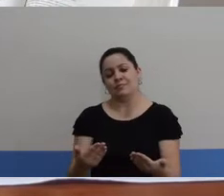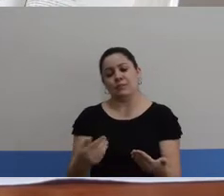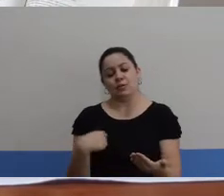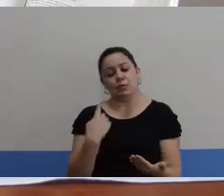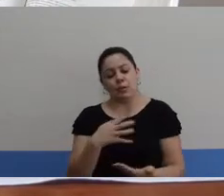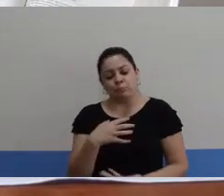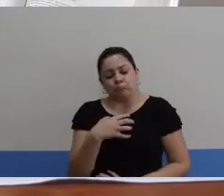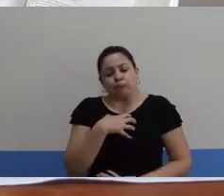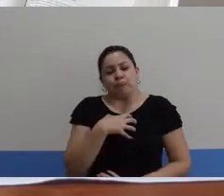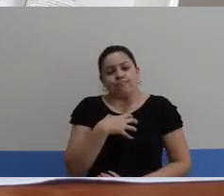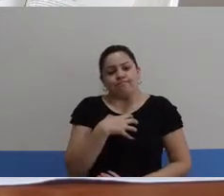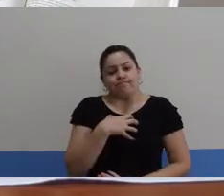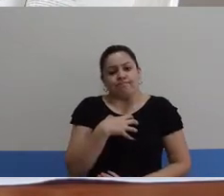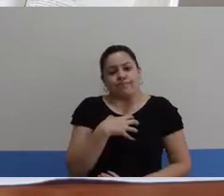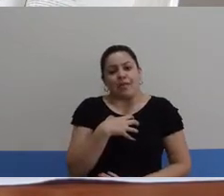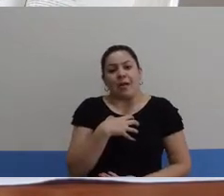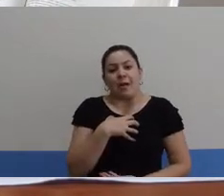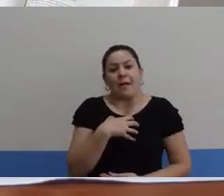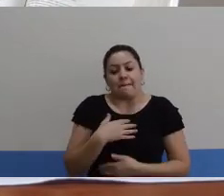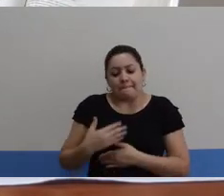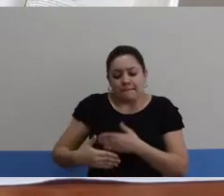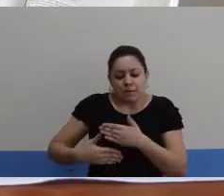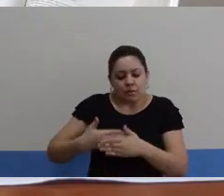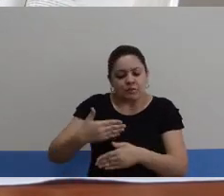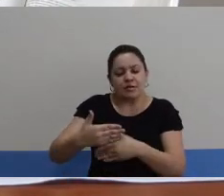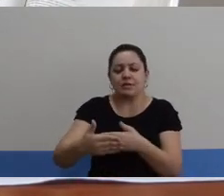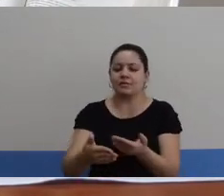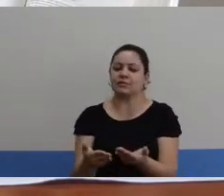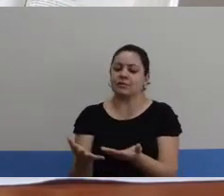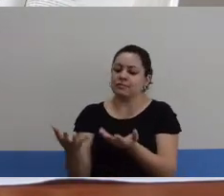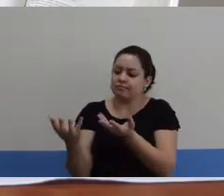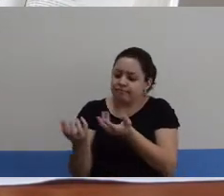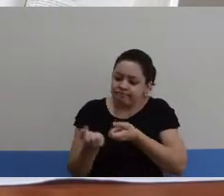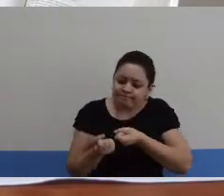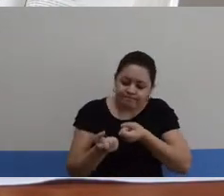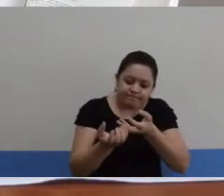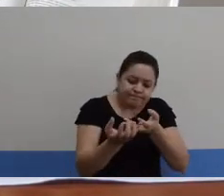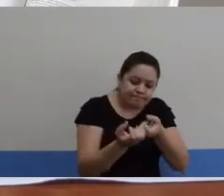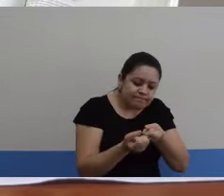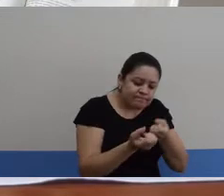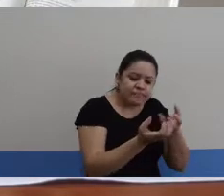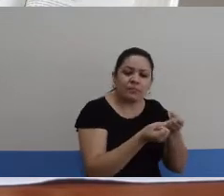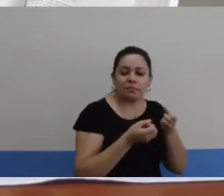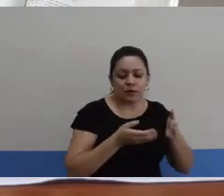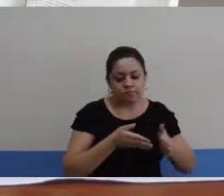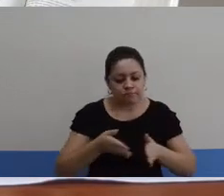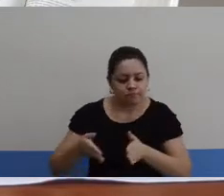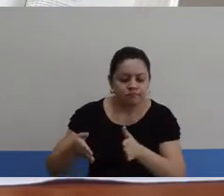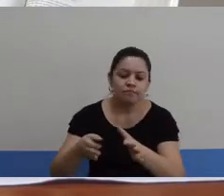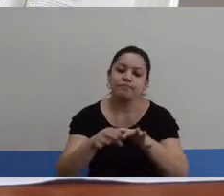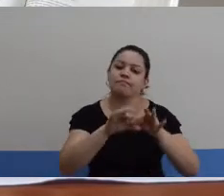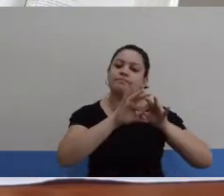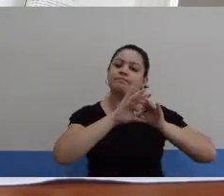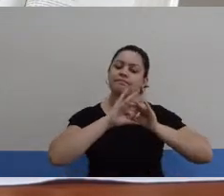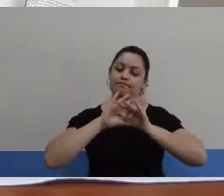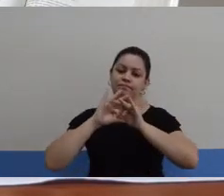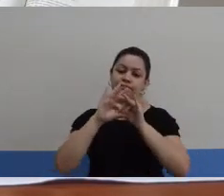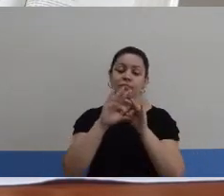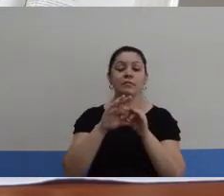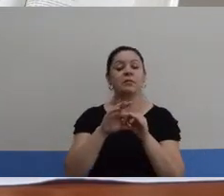sintamos sempre em processo de sinodalidade, também dentro de nossas paróquias, dentro de